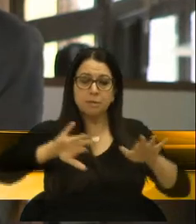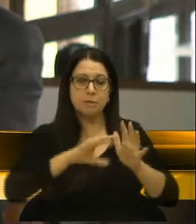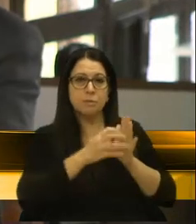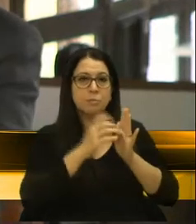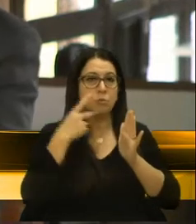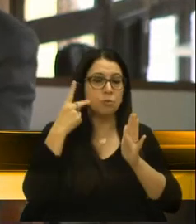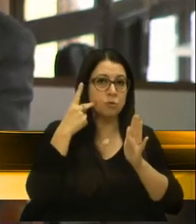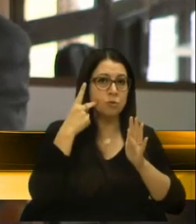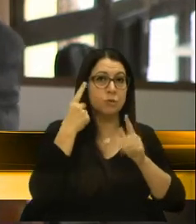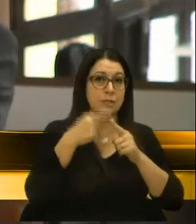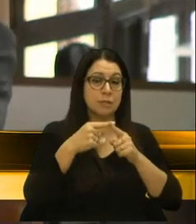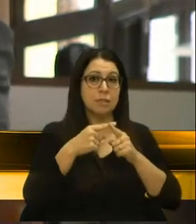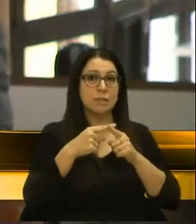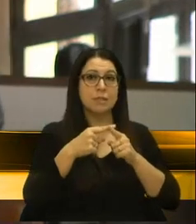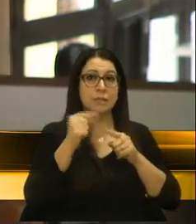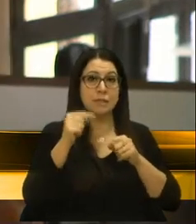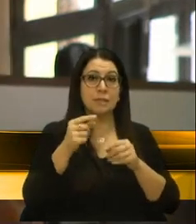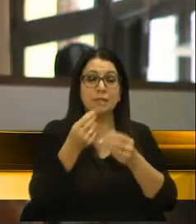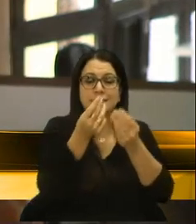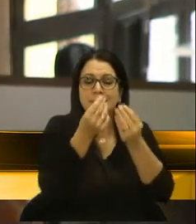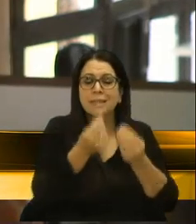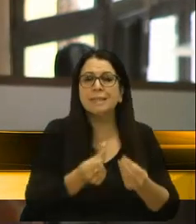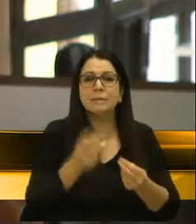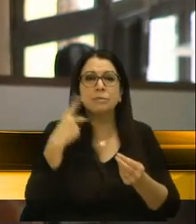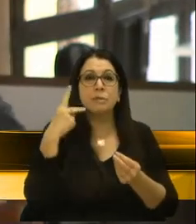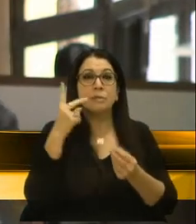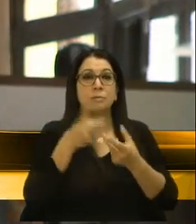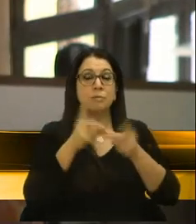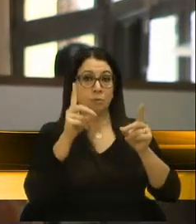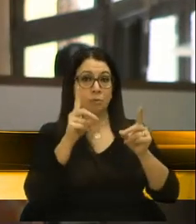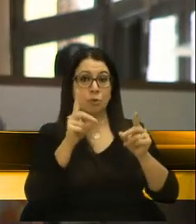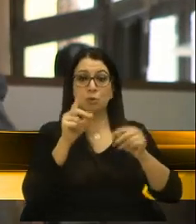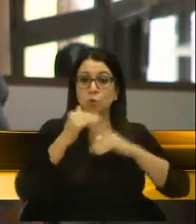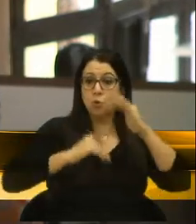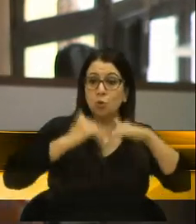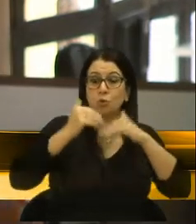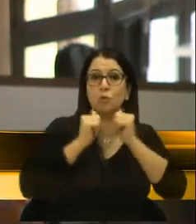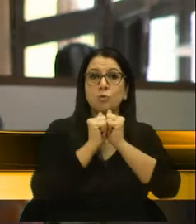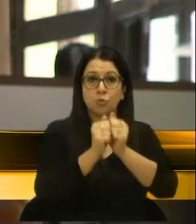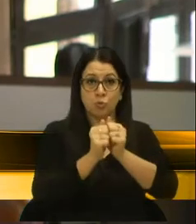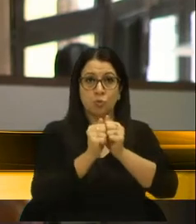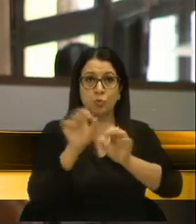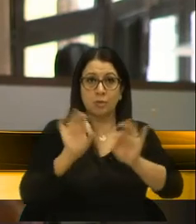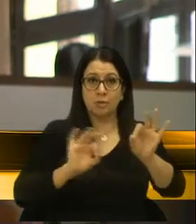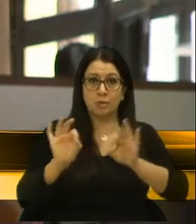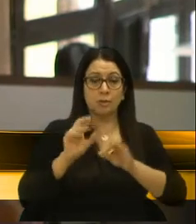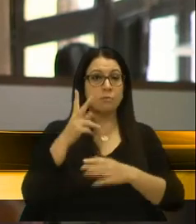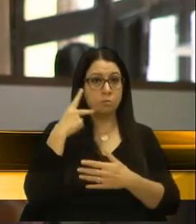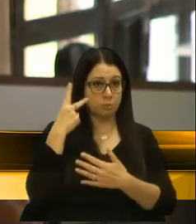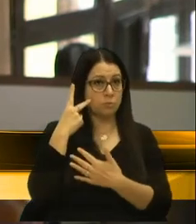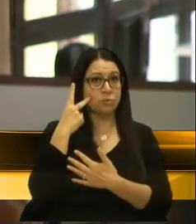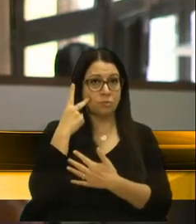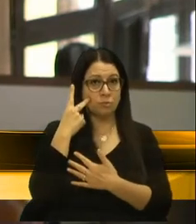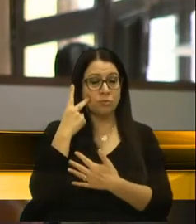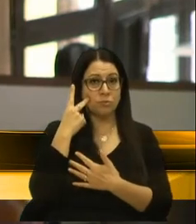ser instituições democráticas, onde se constrói, né, a organização política,